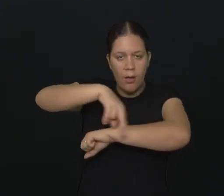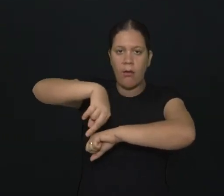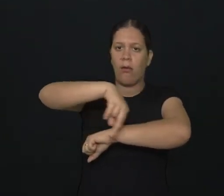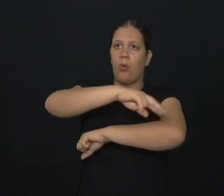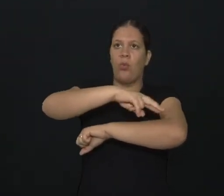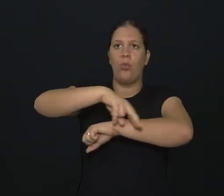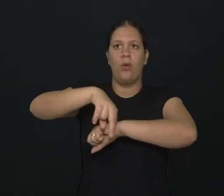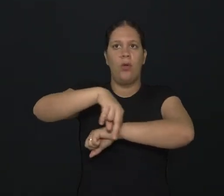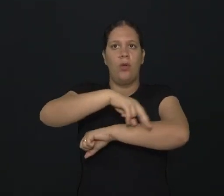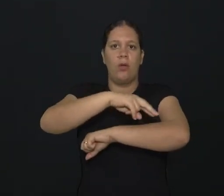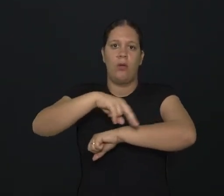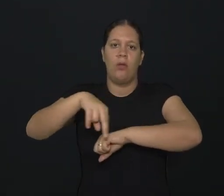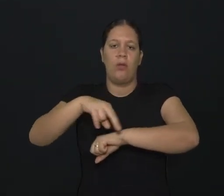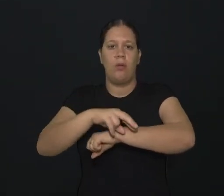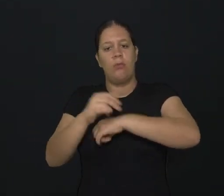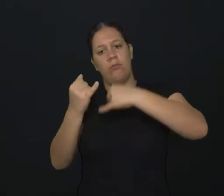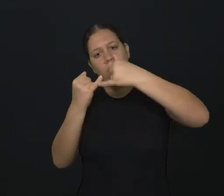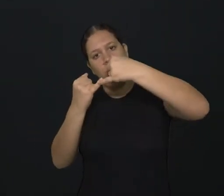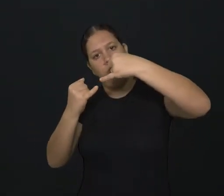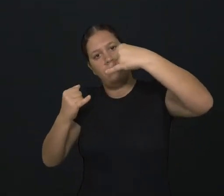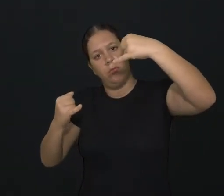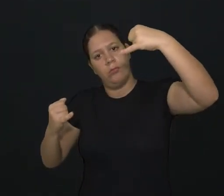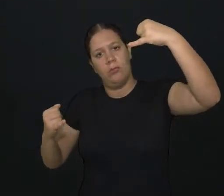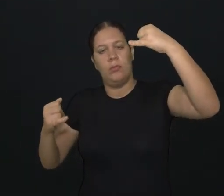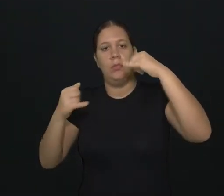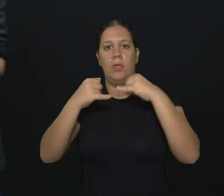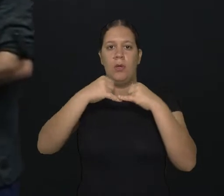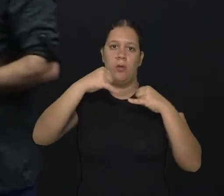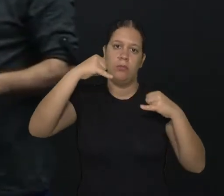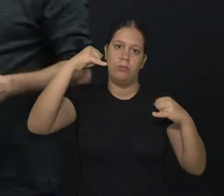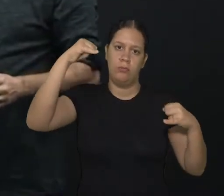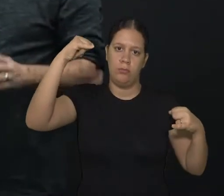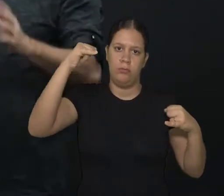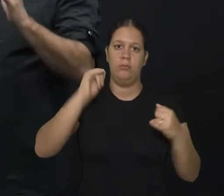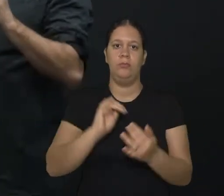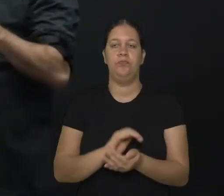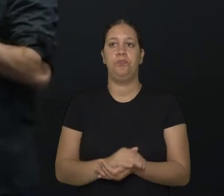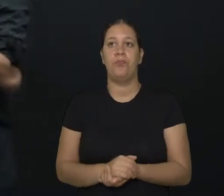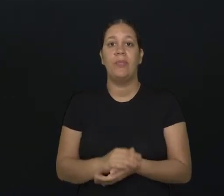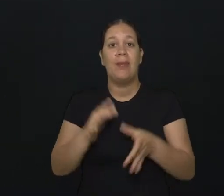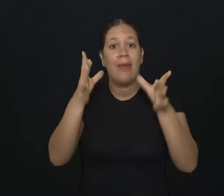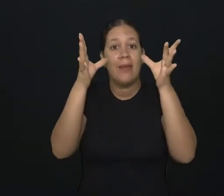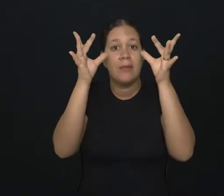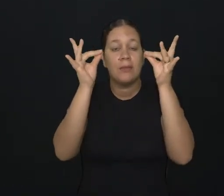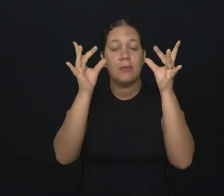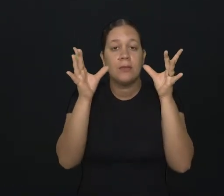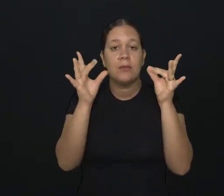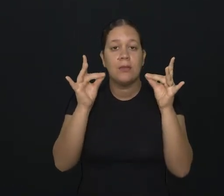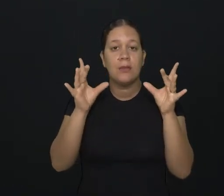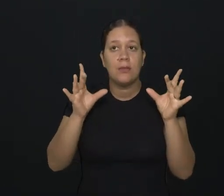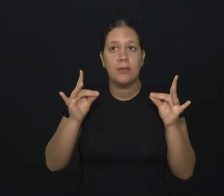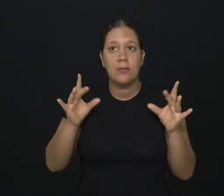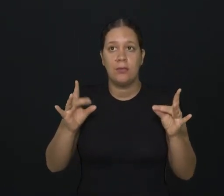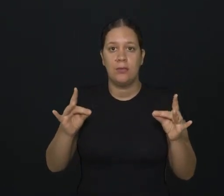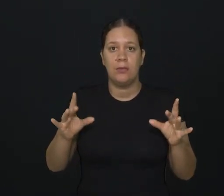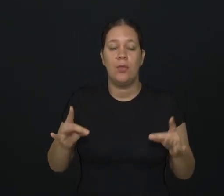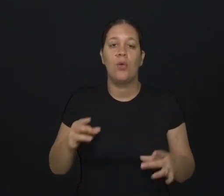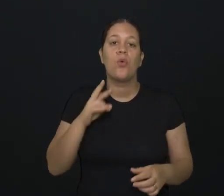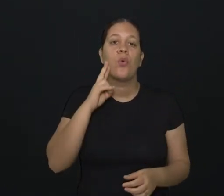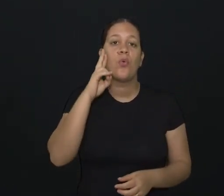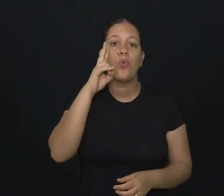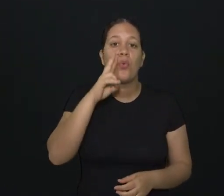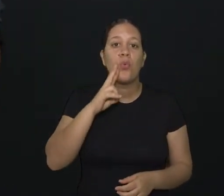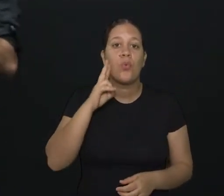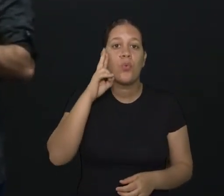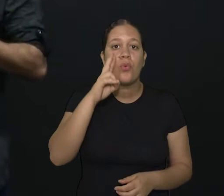Você pega e liga os dois pontos, formando aqui, então, esta reta. Detalhe, pessoal, esta retazinha